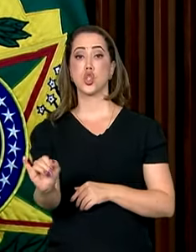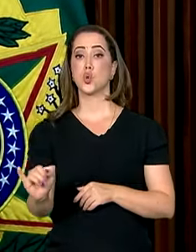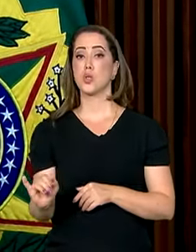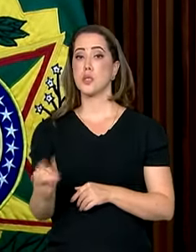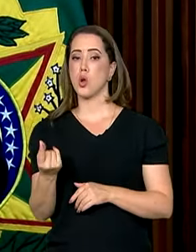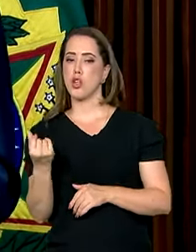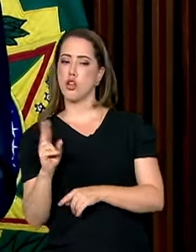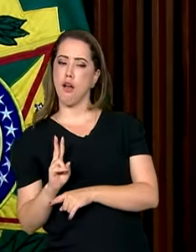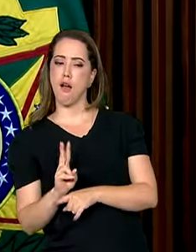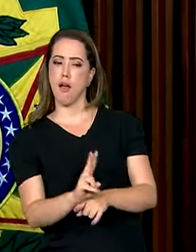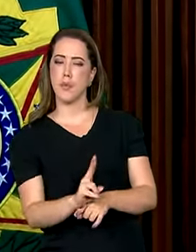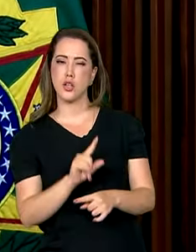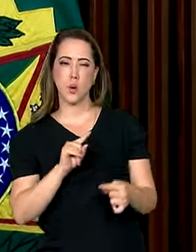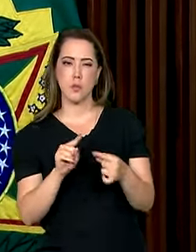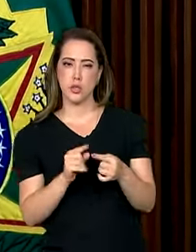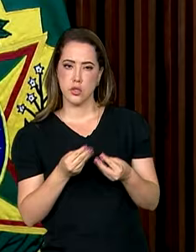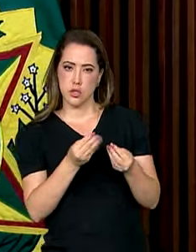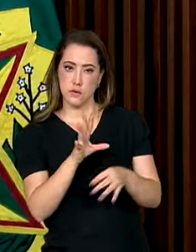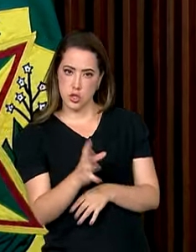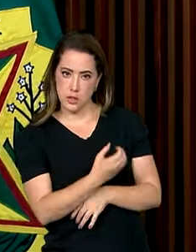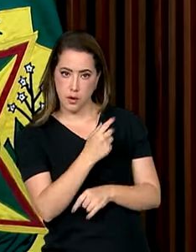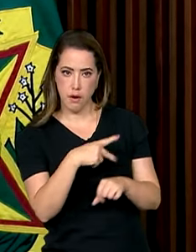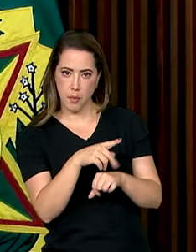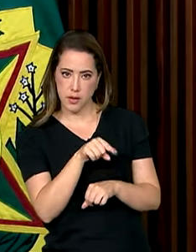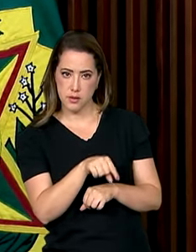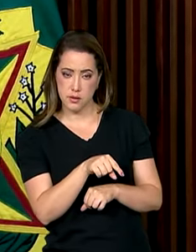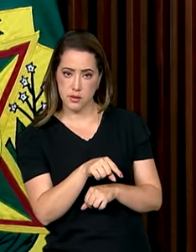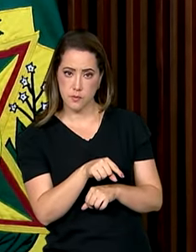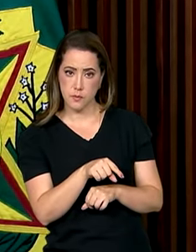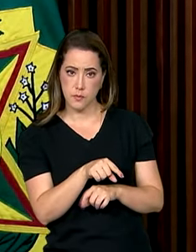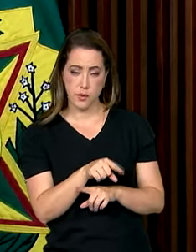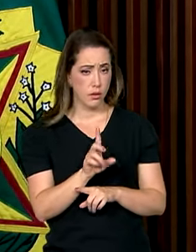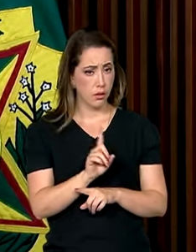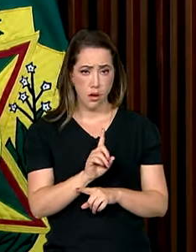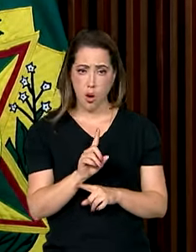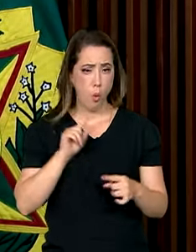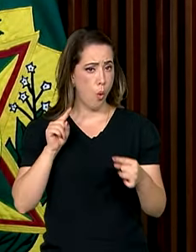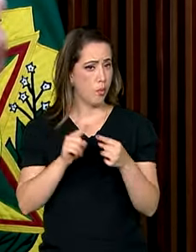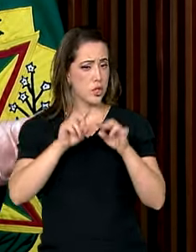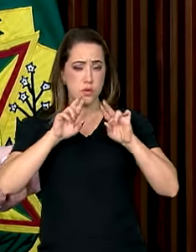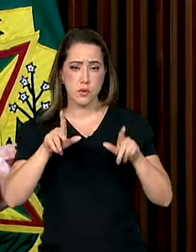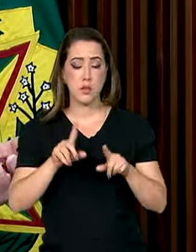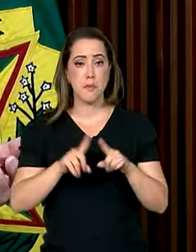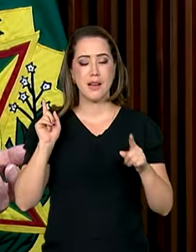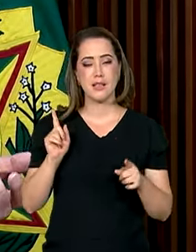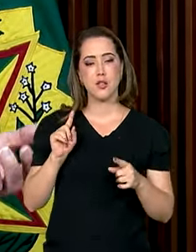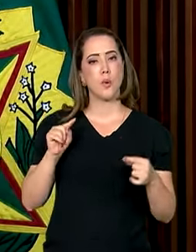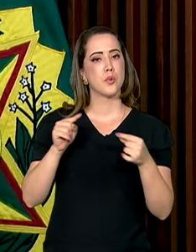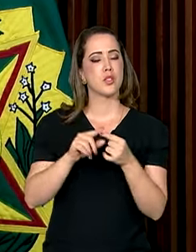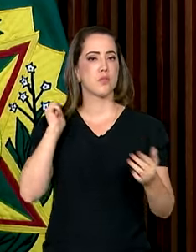emprestam dinheiro não com objetivo de salvar o país que tá tomando o dinheiro emprestado mas para pagar dívida